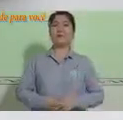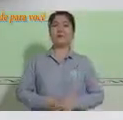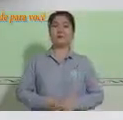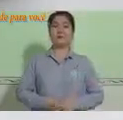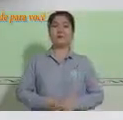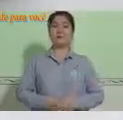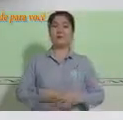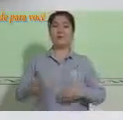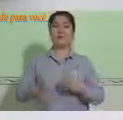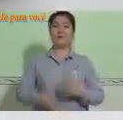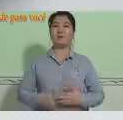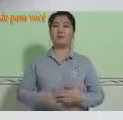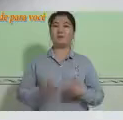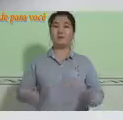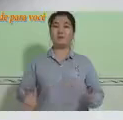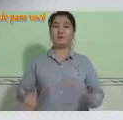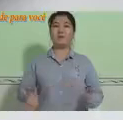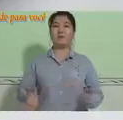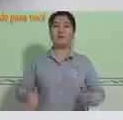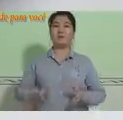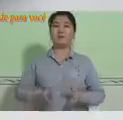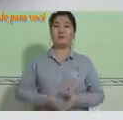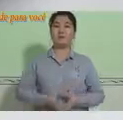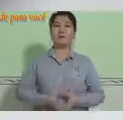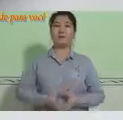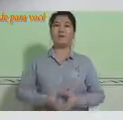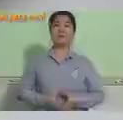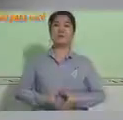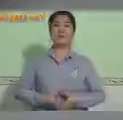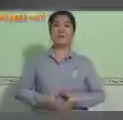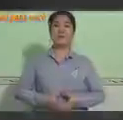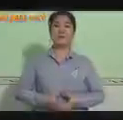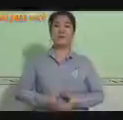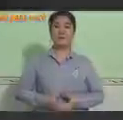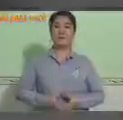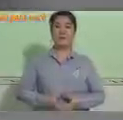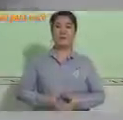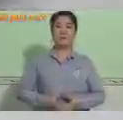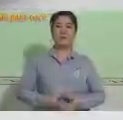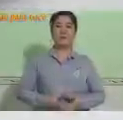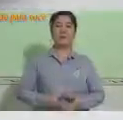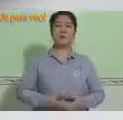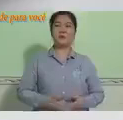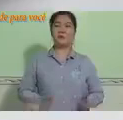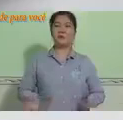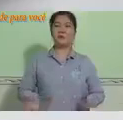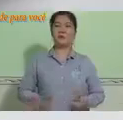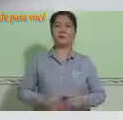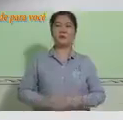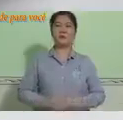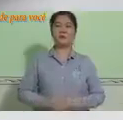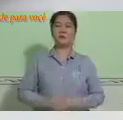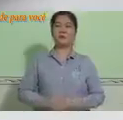Este tipo de vacina não está incluída no plano de vacinação, vírgula, por isso, vírgula, não é administrada gratuitamente,